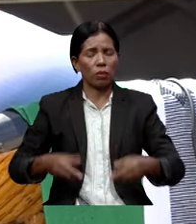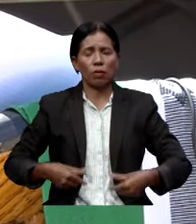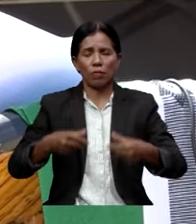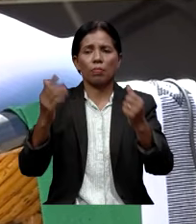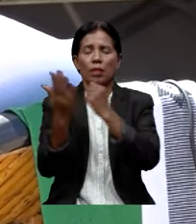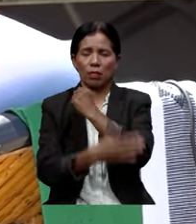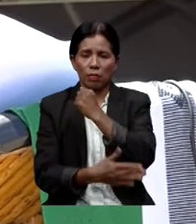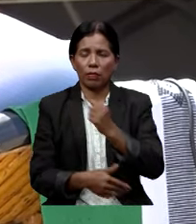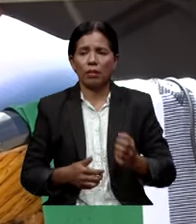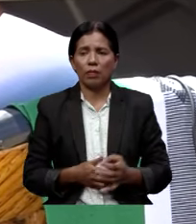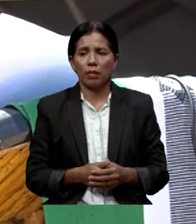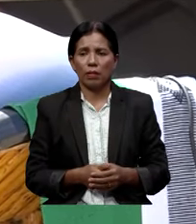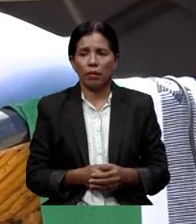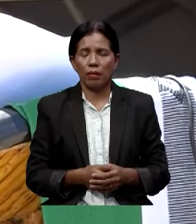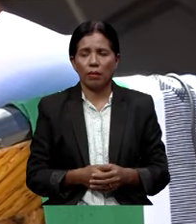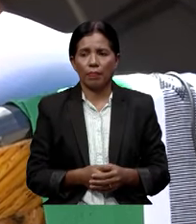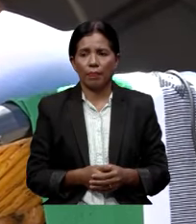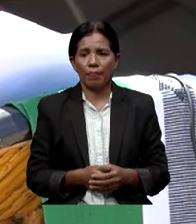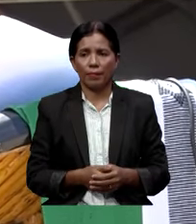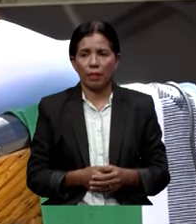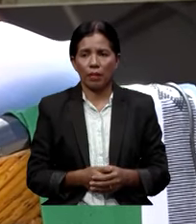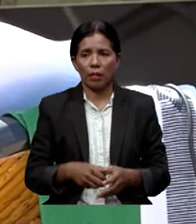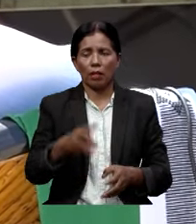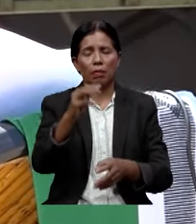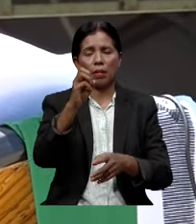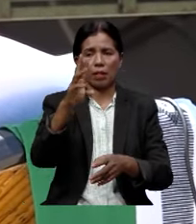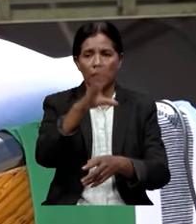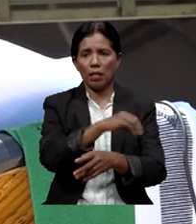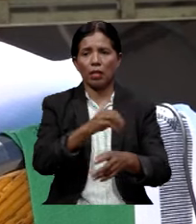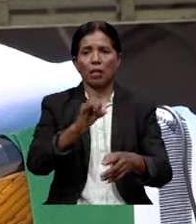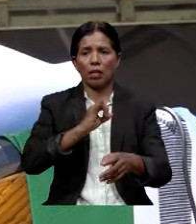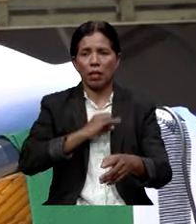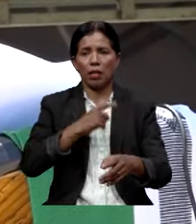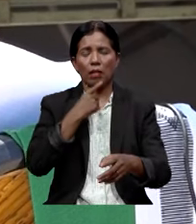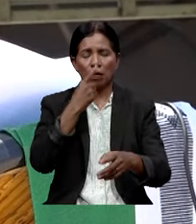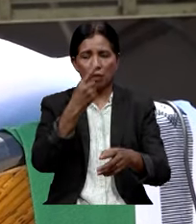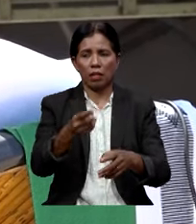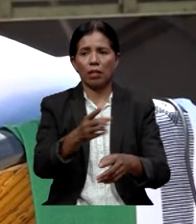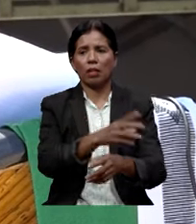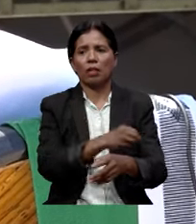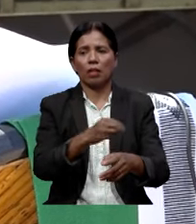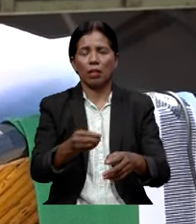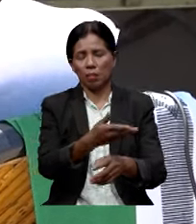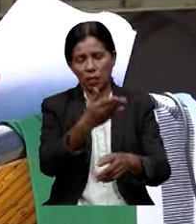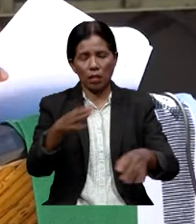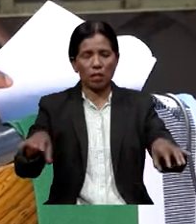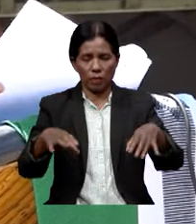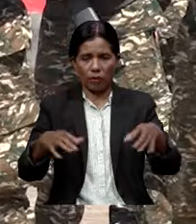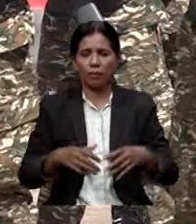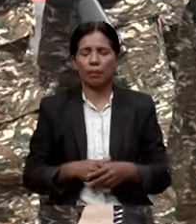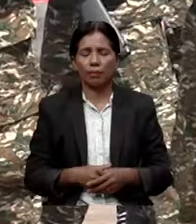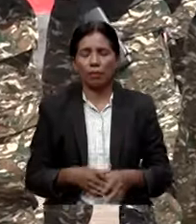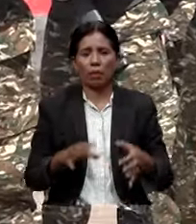nação. Bem-vindo. Maia FDTL, ao desejo de sucesso e a minha carreira. Membros